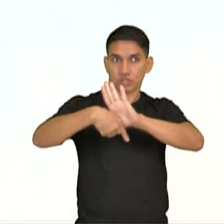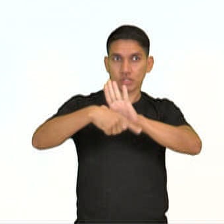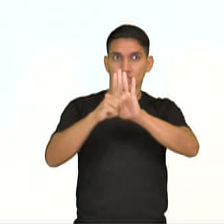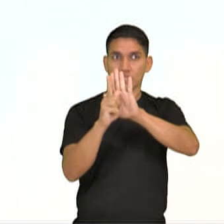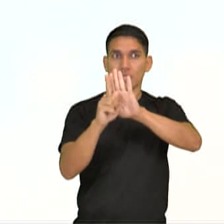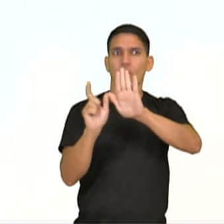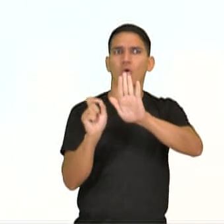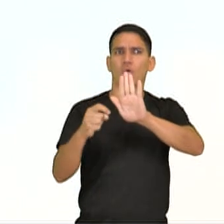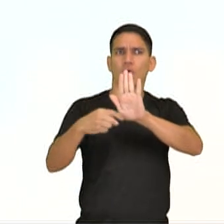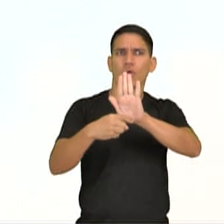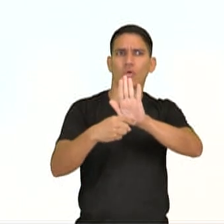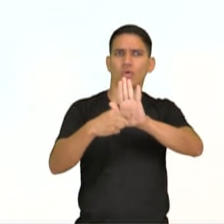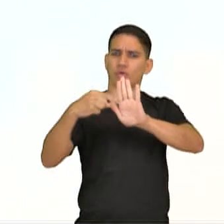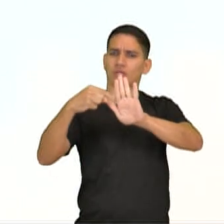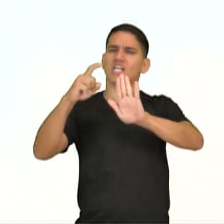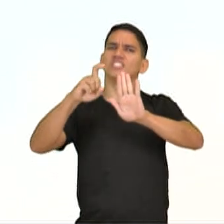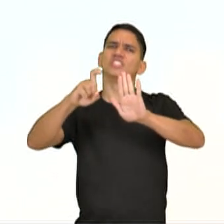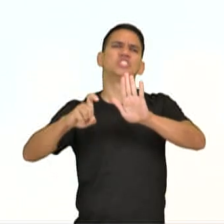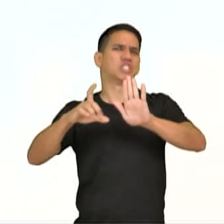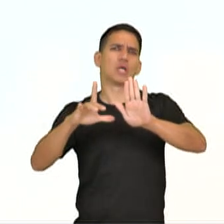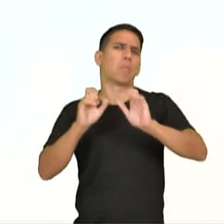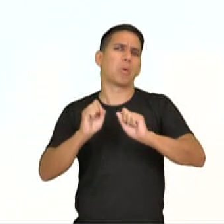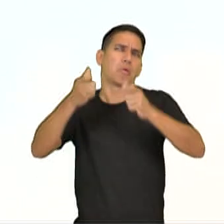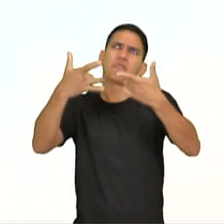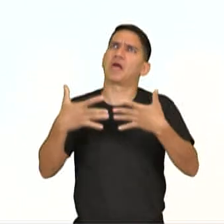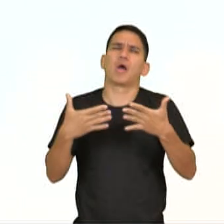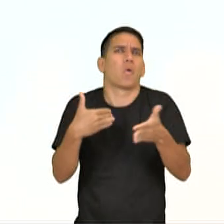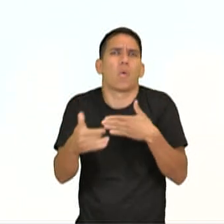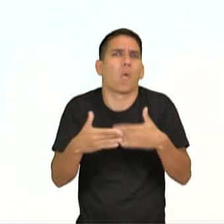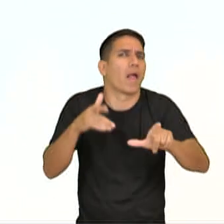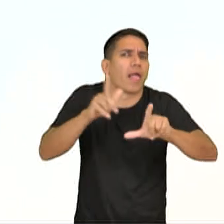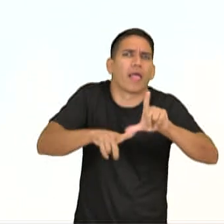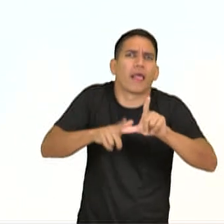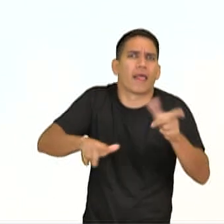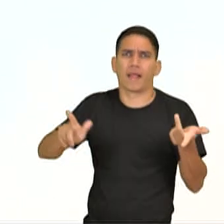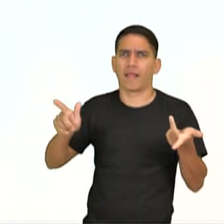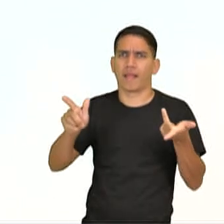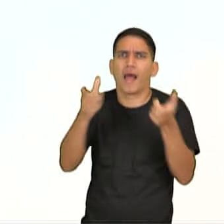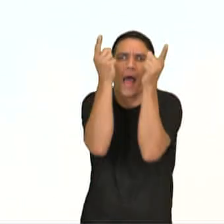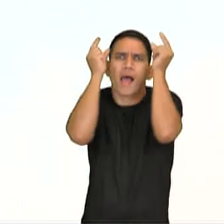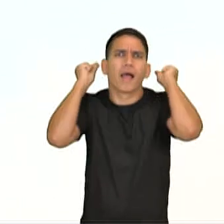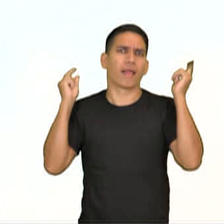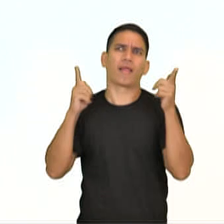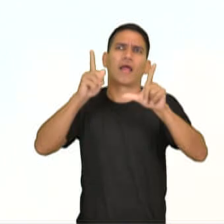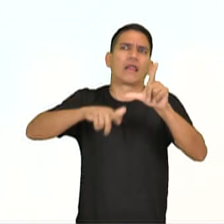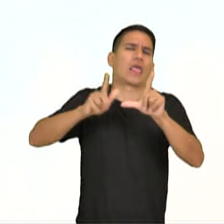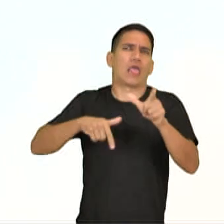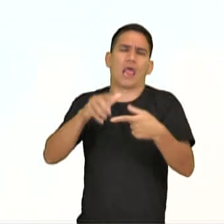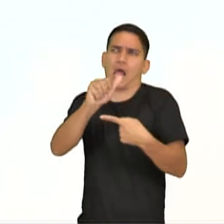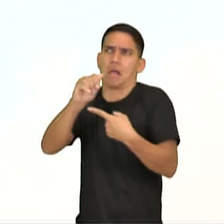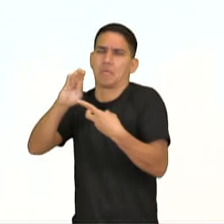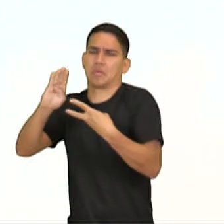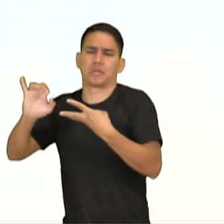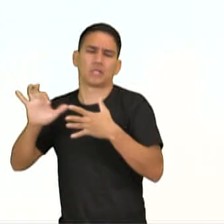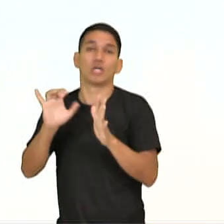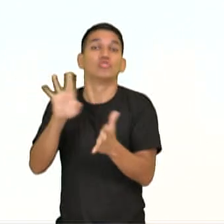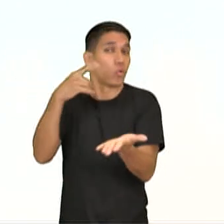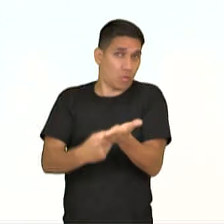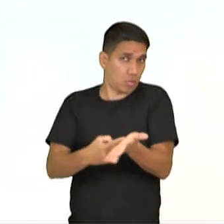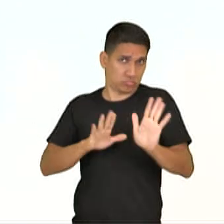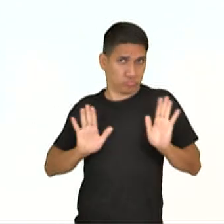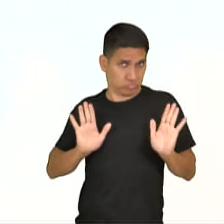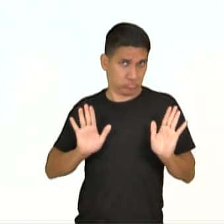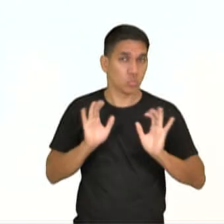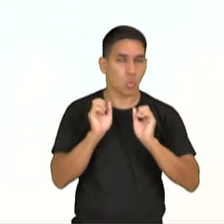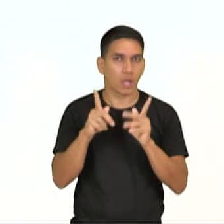x, eu poderia chamar o ângulo de letras gregas, da letra de alfabeto, você só precisa determinar, por exemplo,